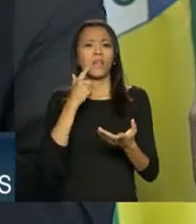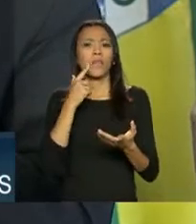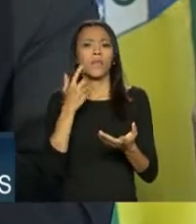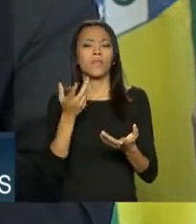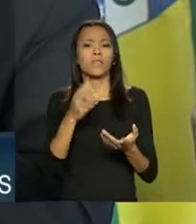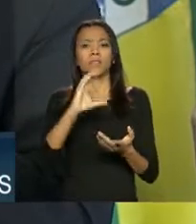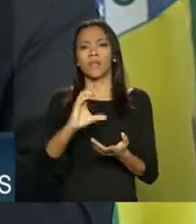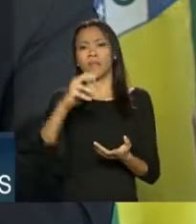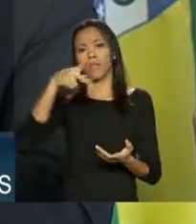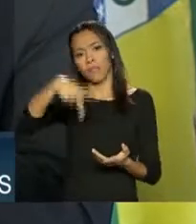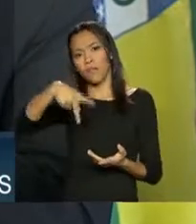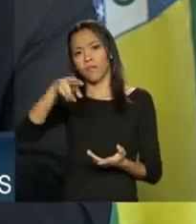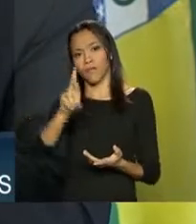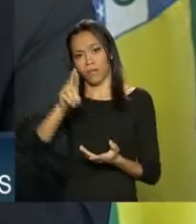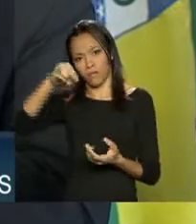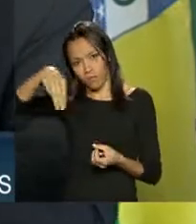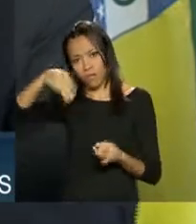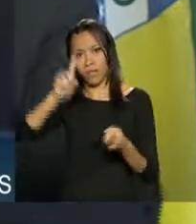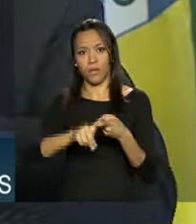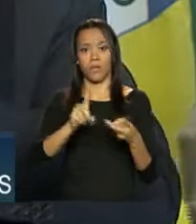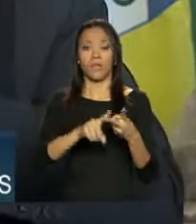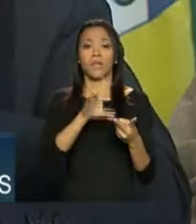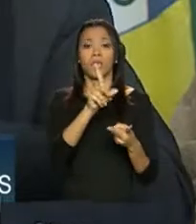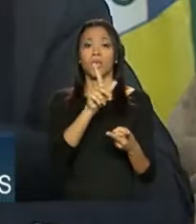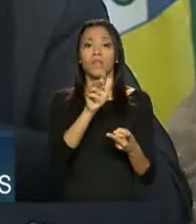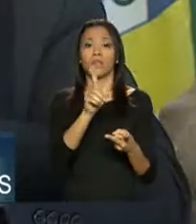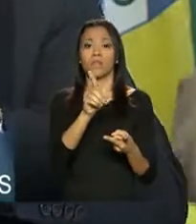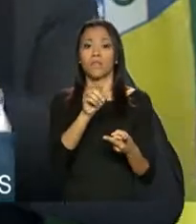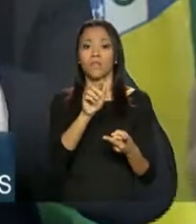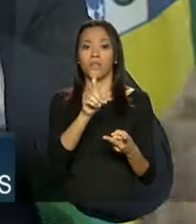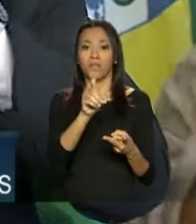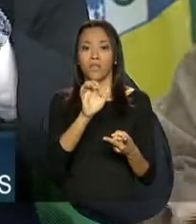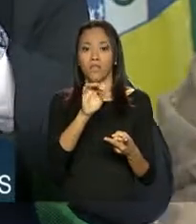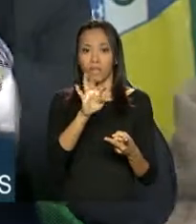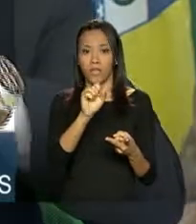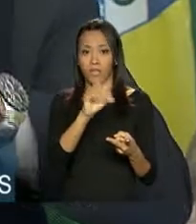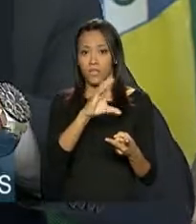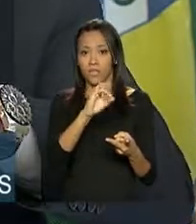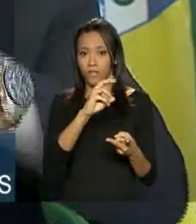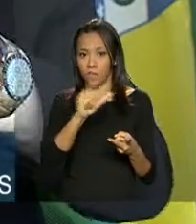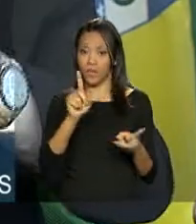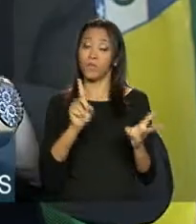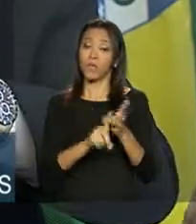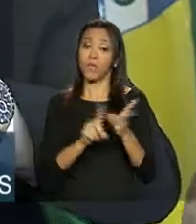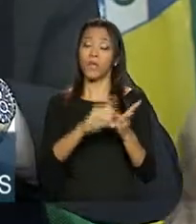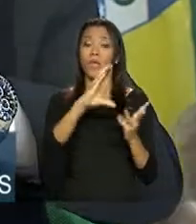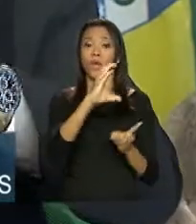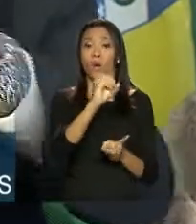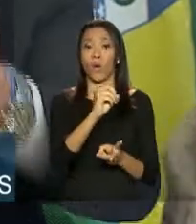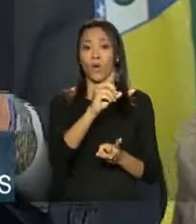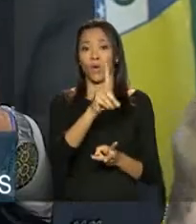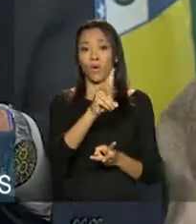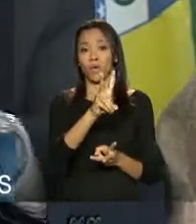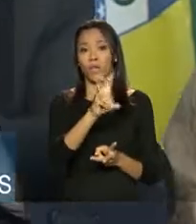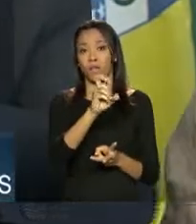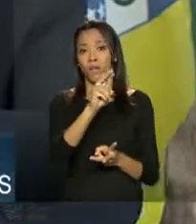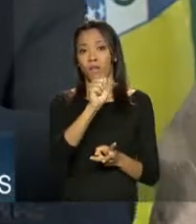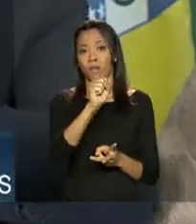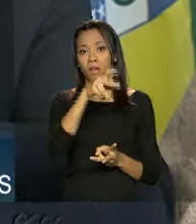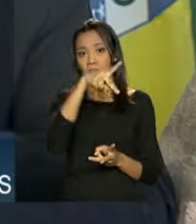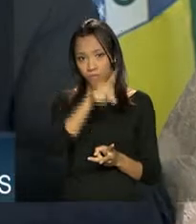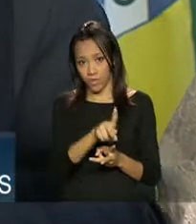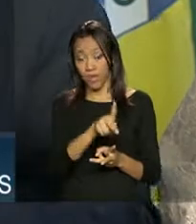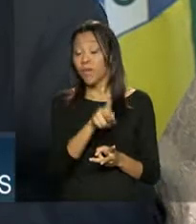cprm da Defesa Civil do denox da codevasf para que a gente possa encontrar aí o mais rápido